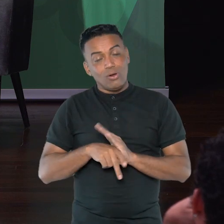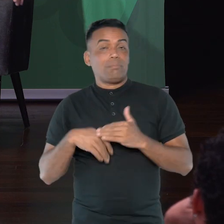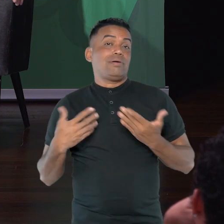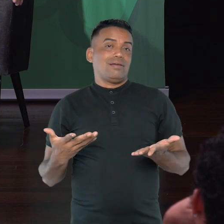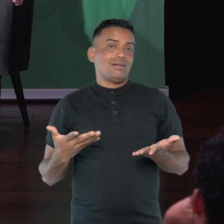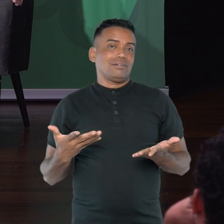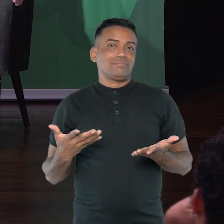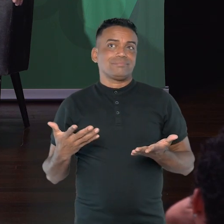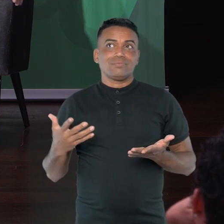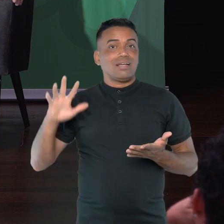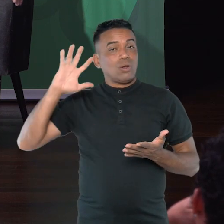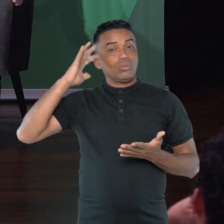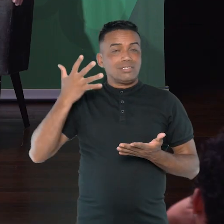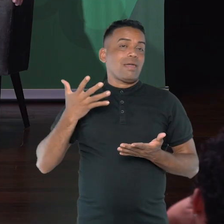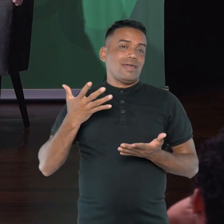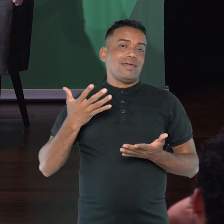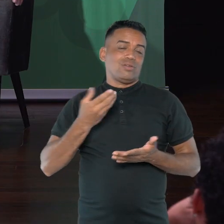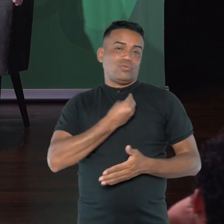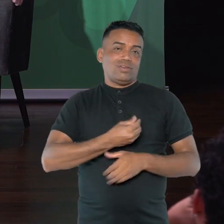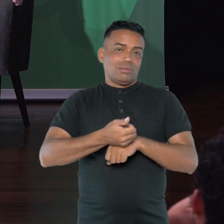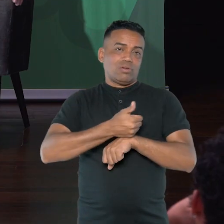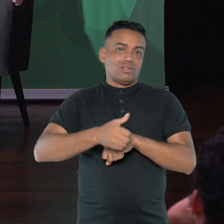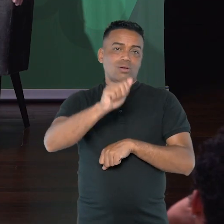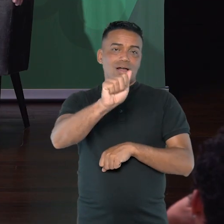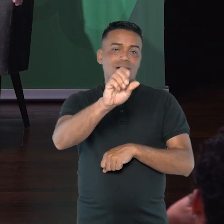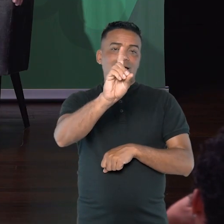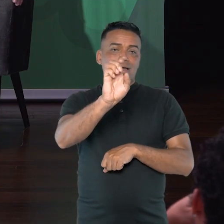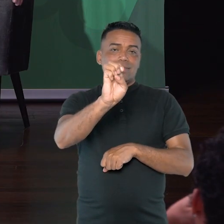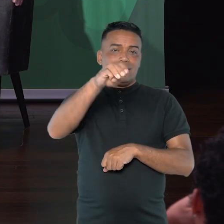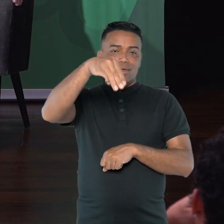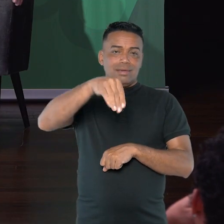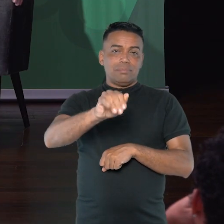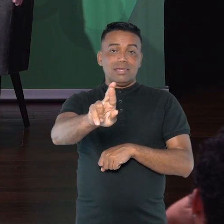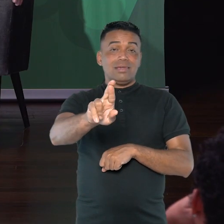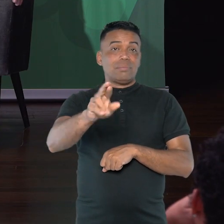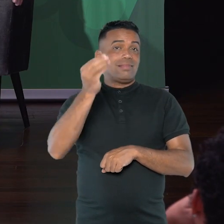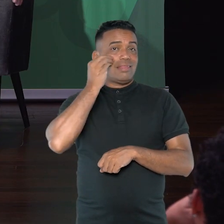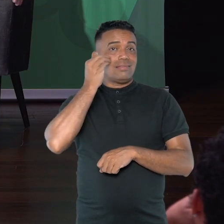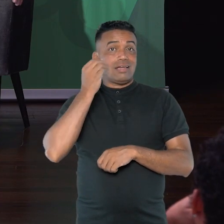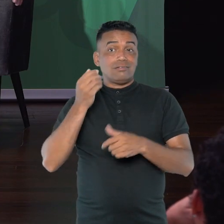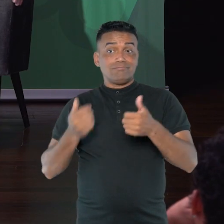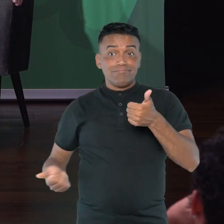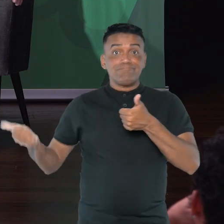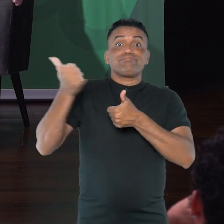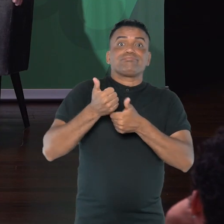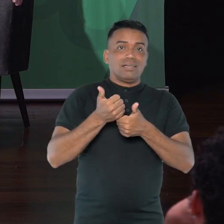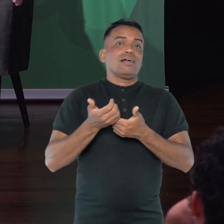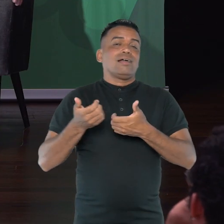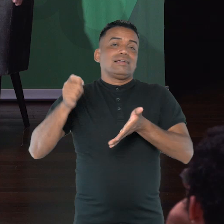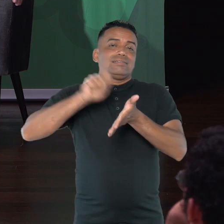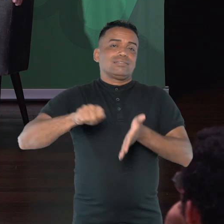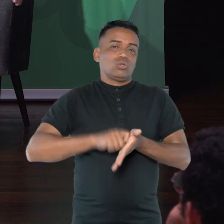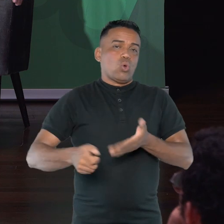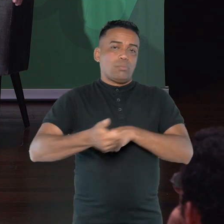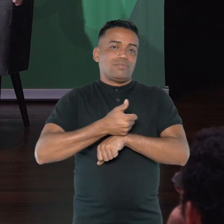dessa odisseia, dessa saga do Ademir Lins para tentar se tornar um escritor, só que acaba não sendo exatamente como ele